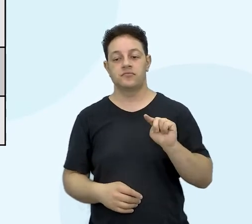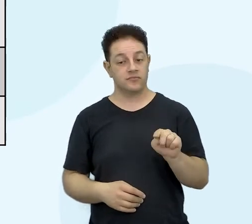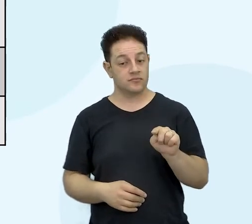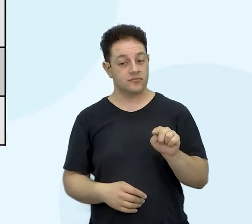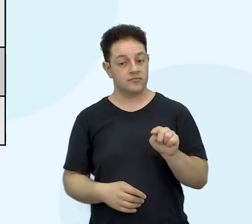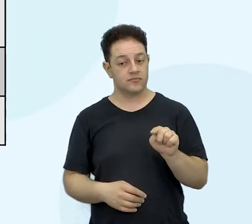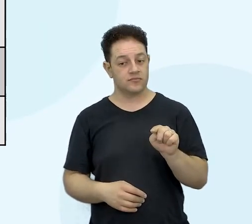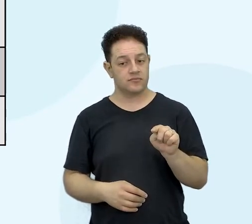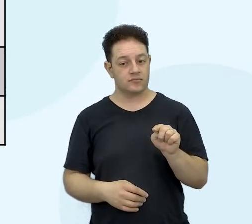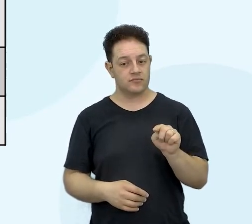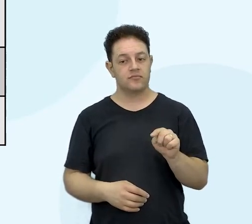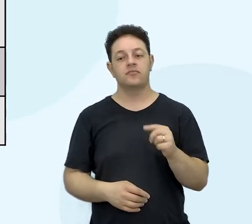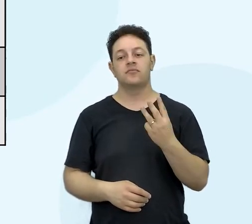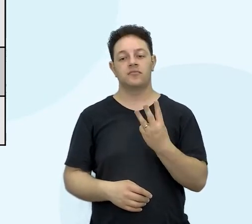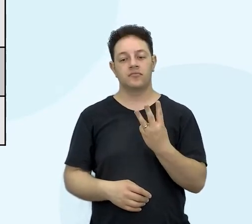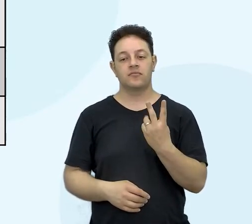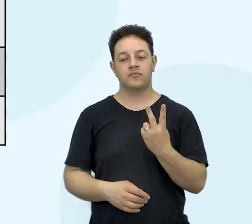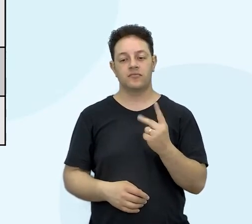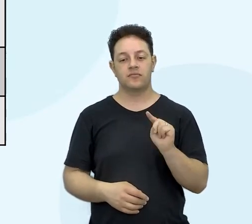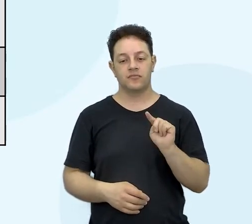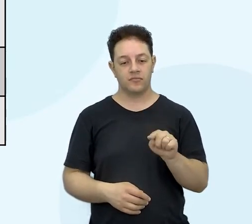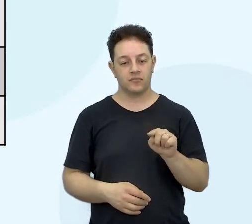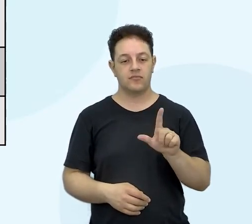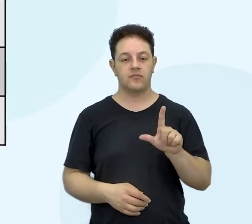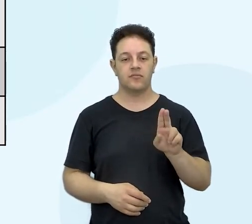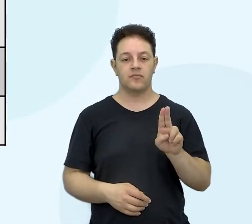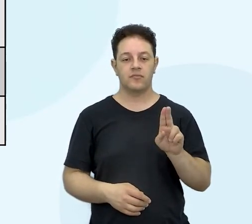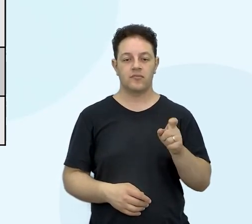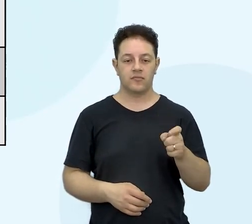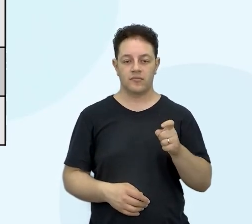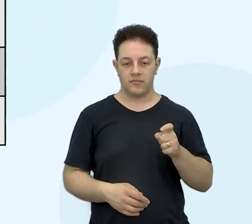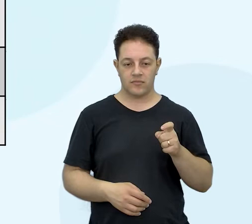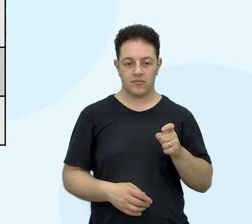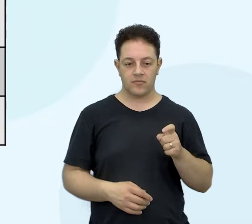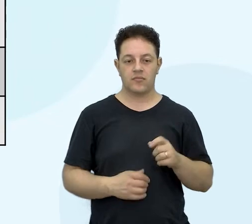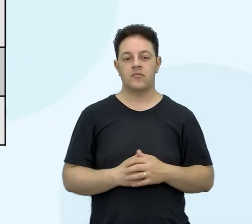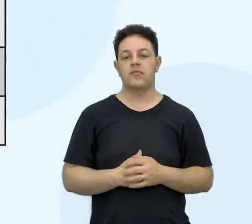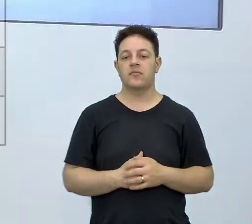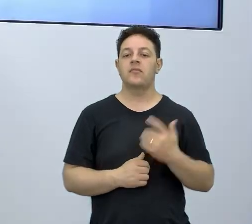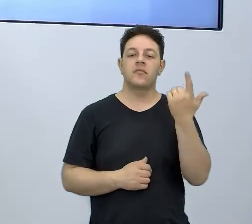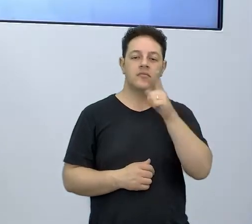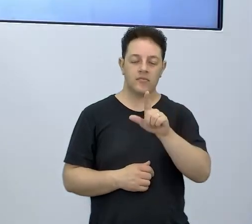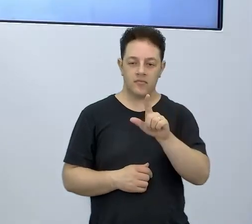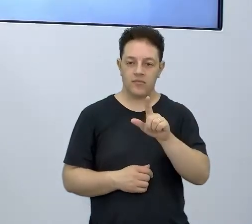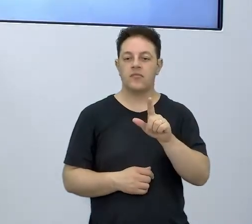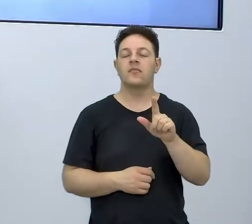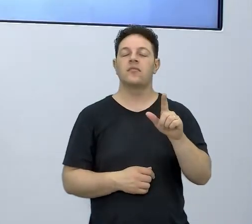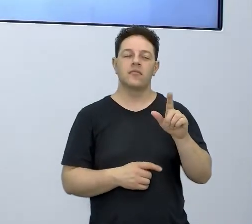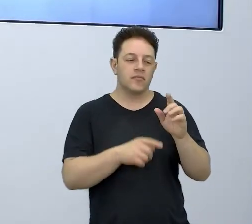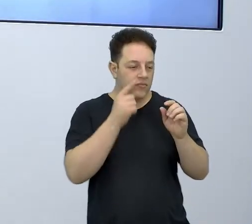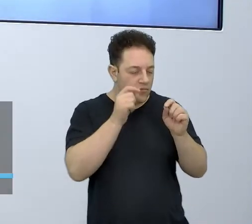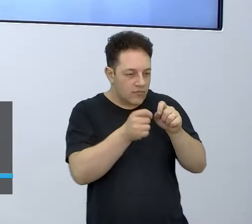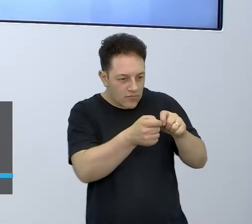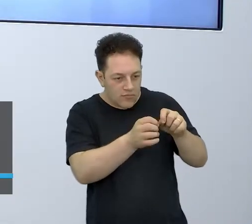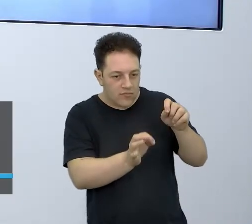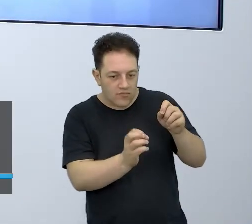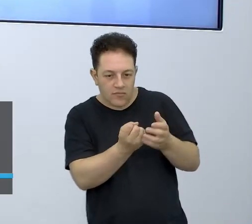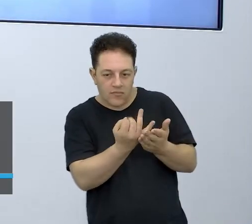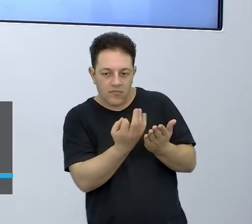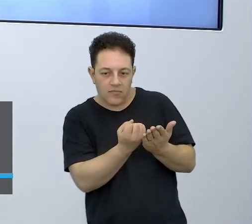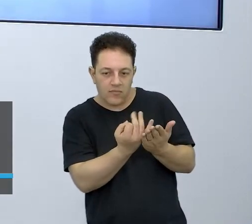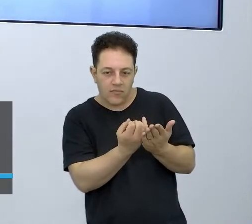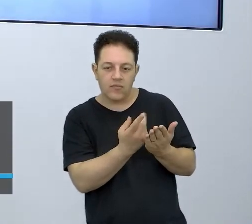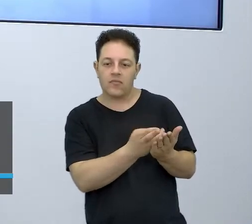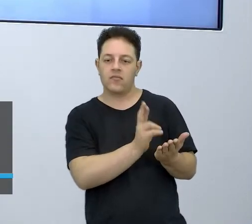32.000 lux, né? Medidos num luxímetro, que a gente também deu esse toque. Tem